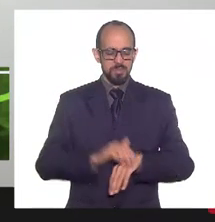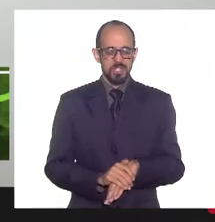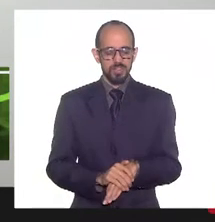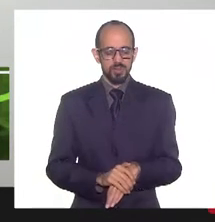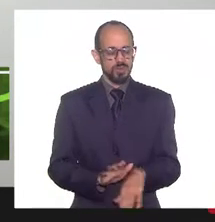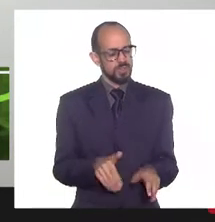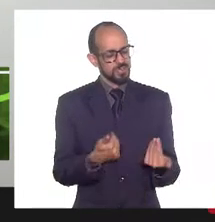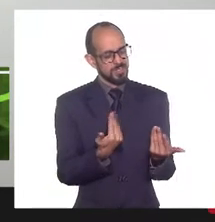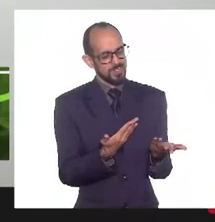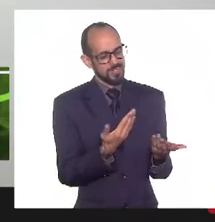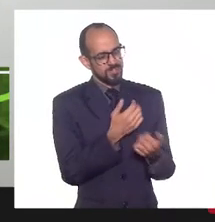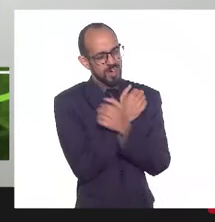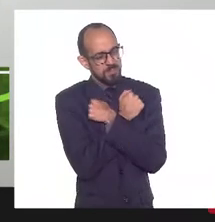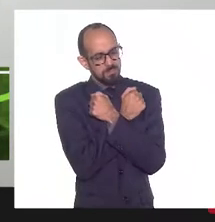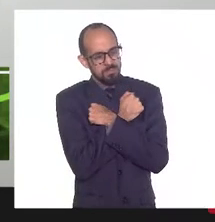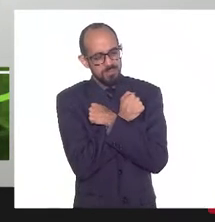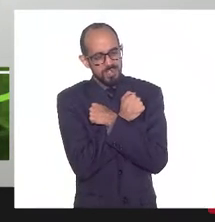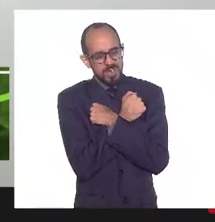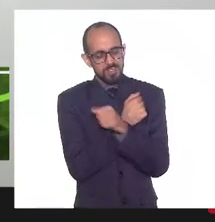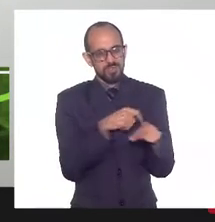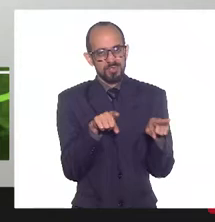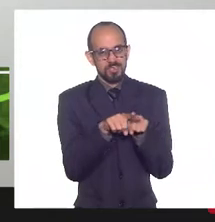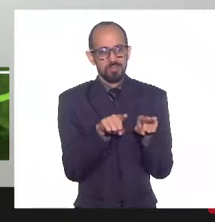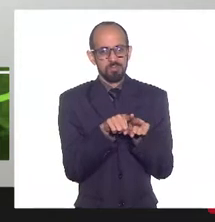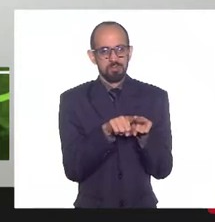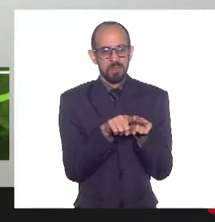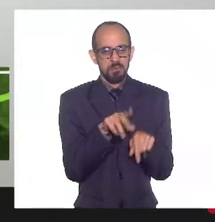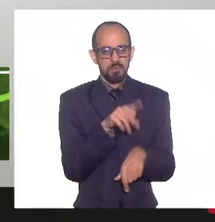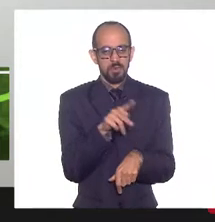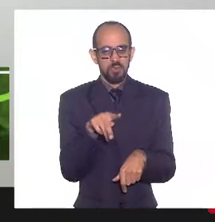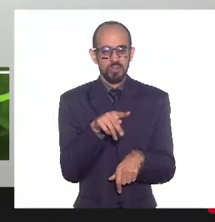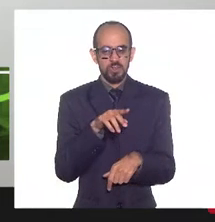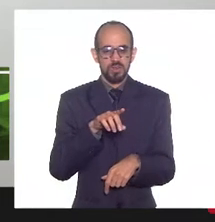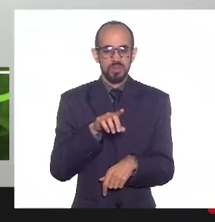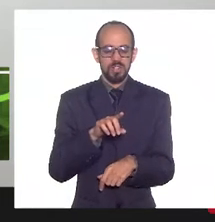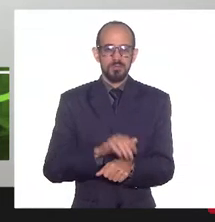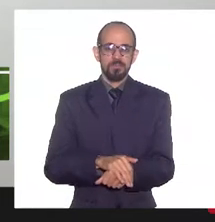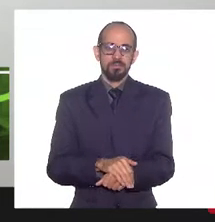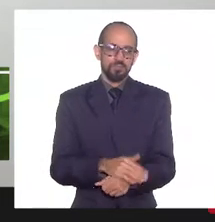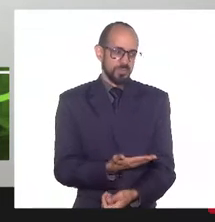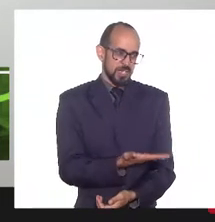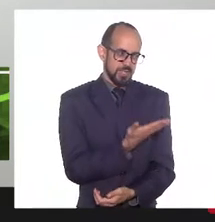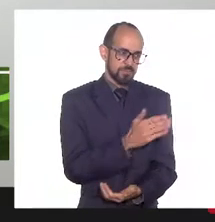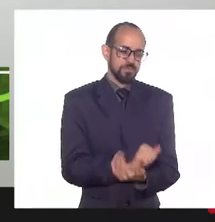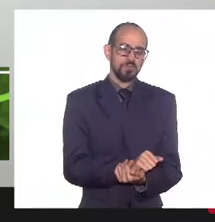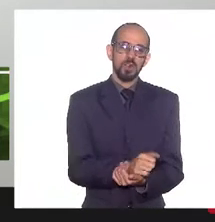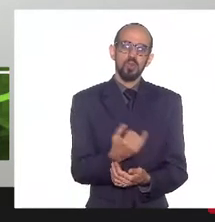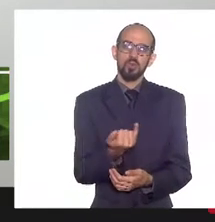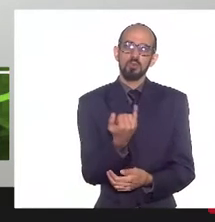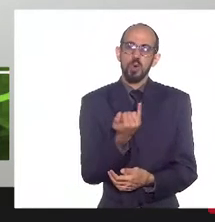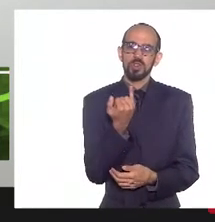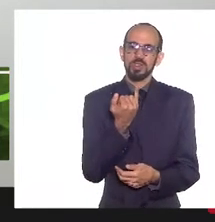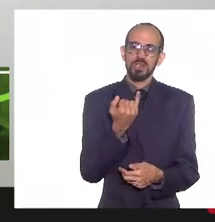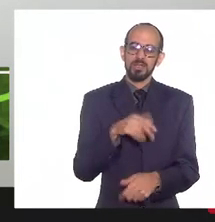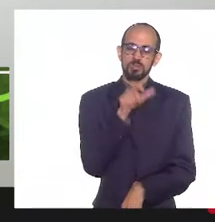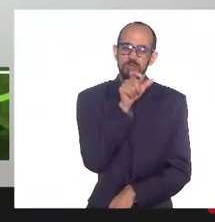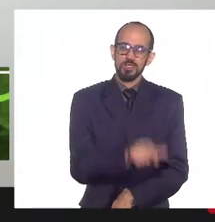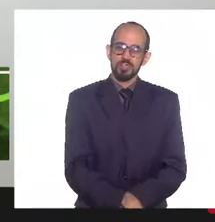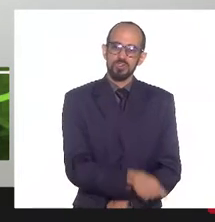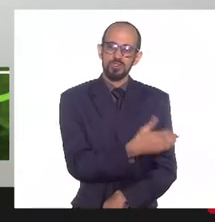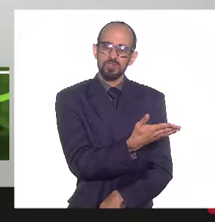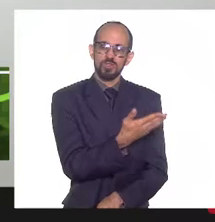e um abraço especial também do professor Adair Rocha grande quadro da cultura do nosso estado um homem importante para discutir o